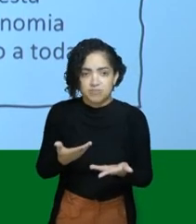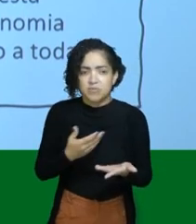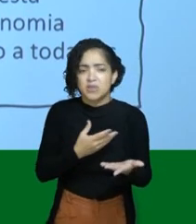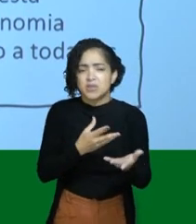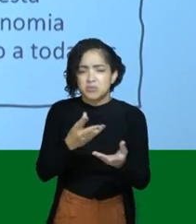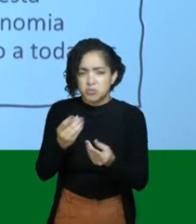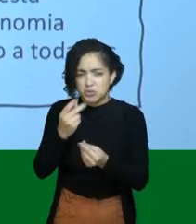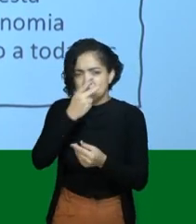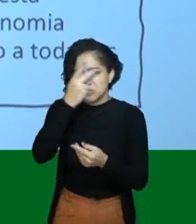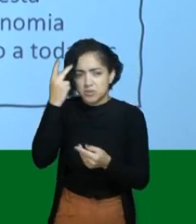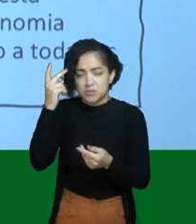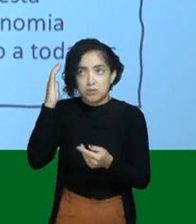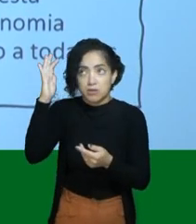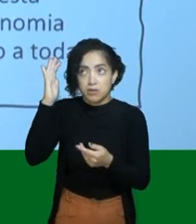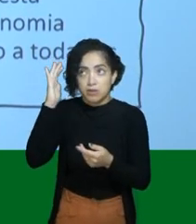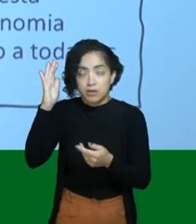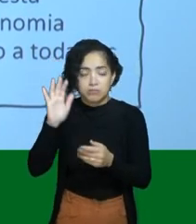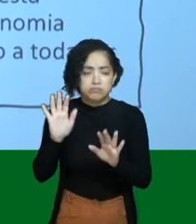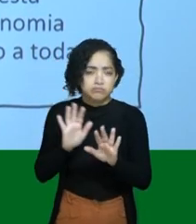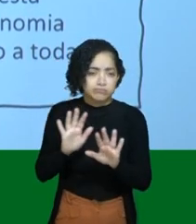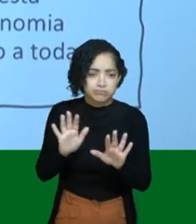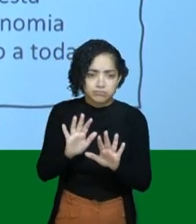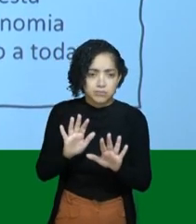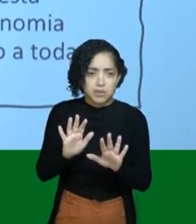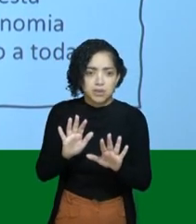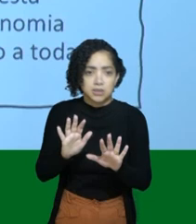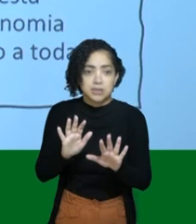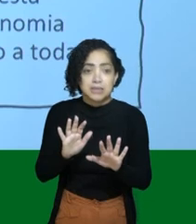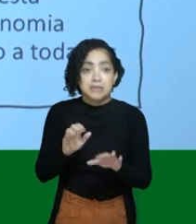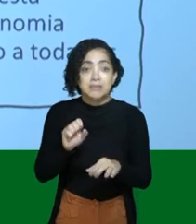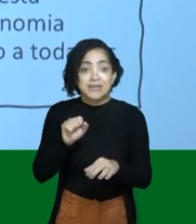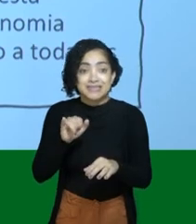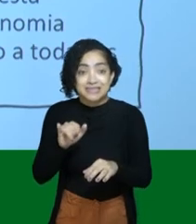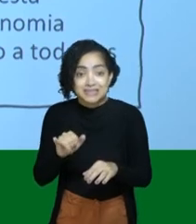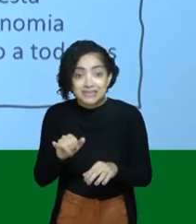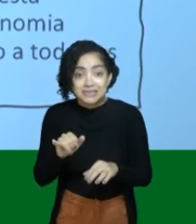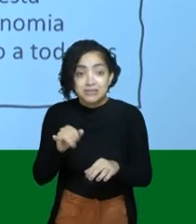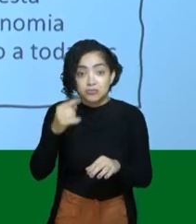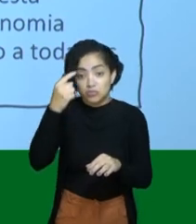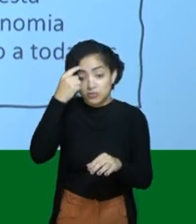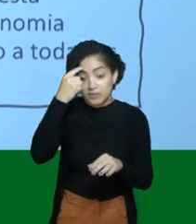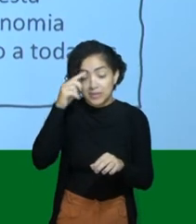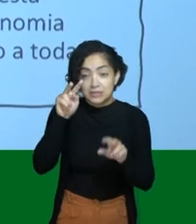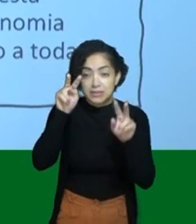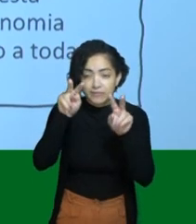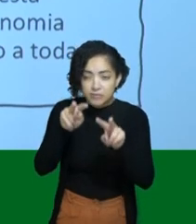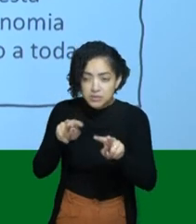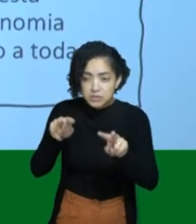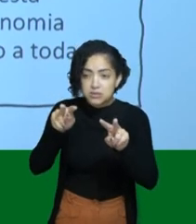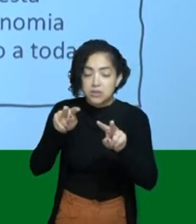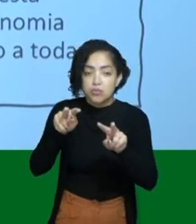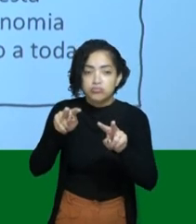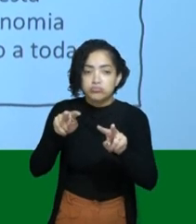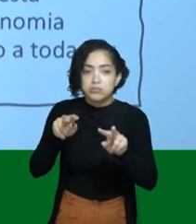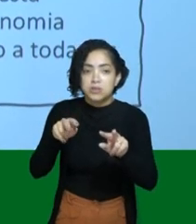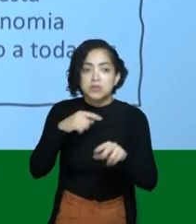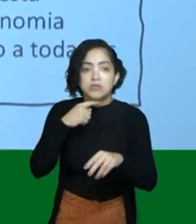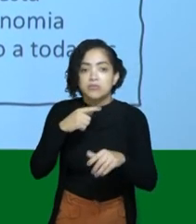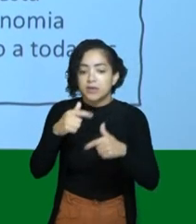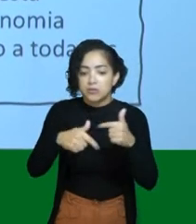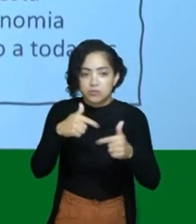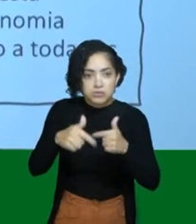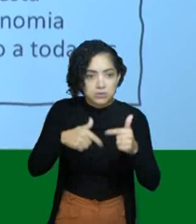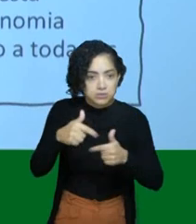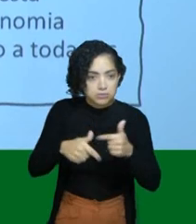que tem várias pessoas, ela é sonhadora. Não é questão de ser sonhadora. Se a gente não tiver essa visão, a gente não vai trabalhar para essa